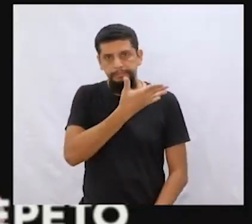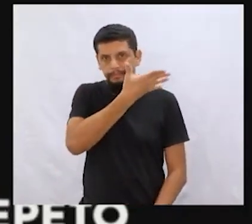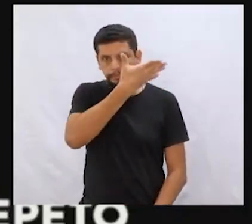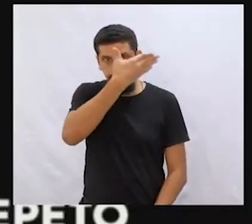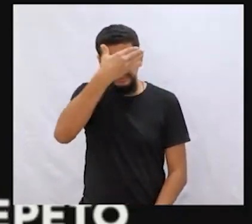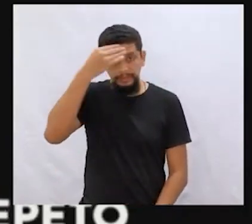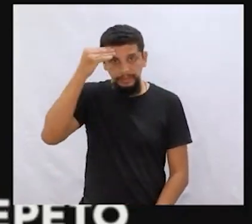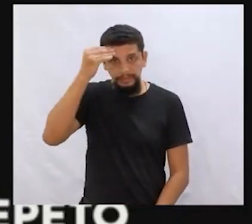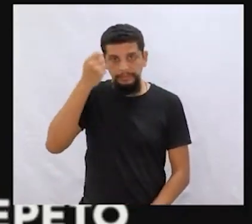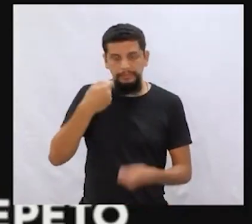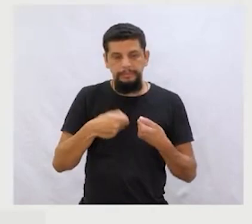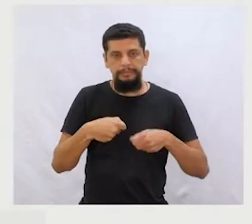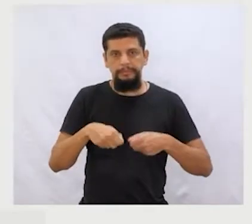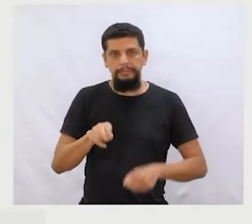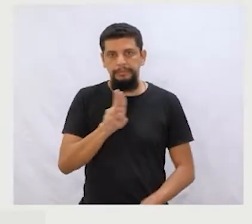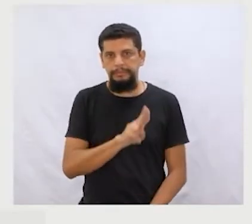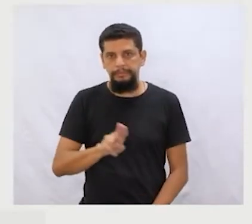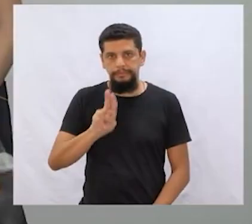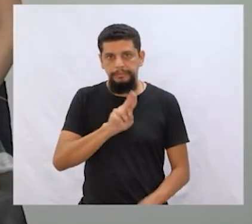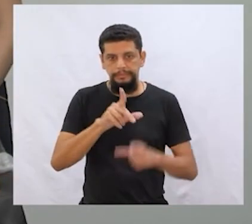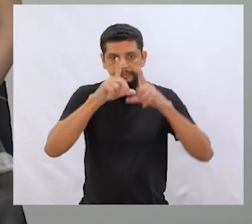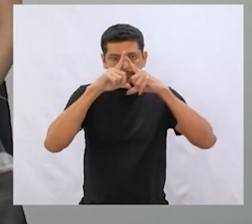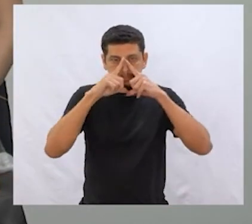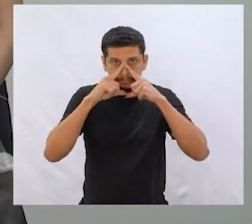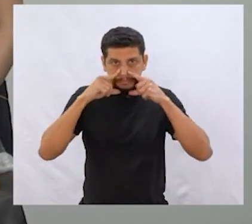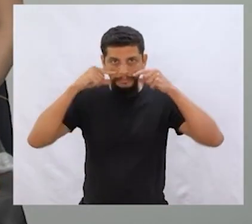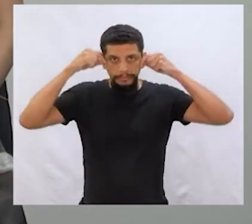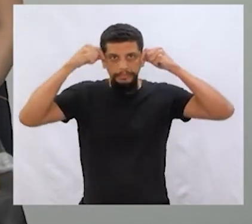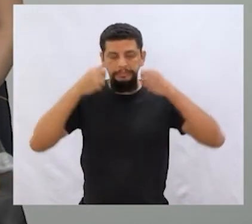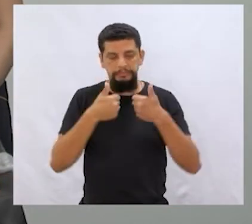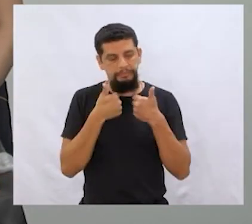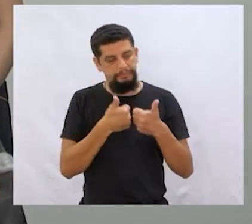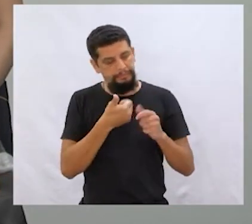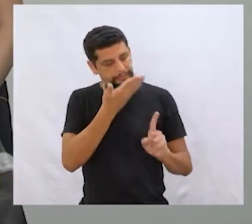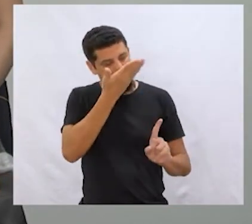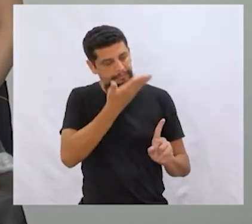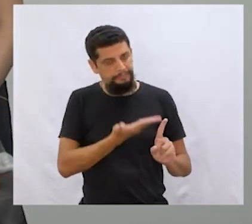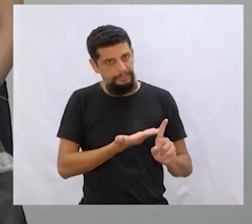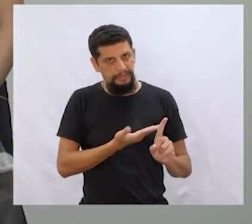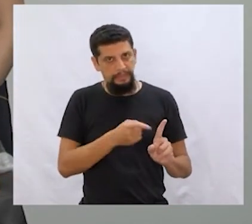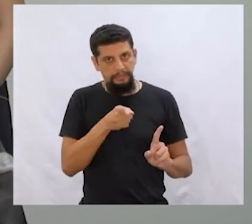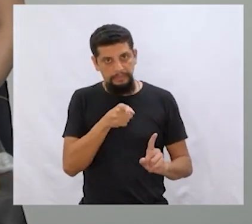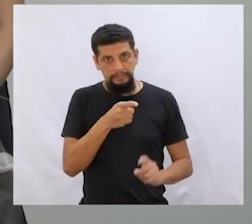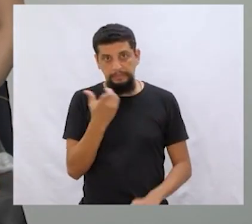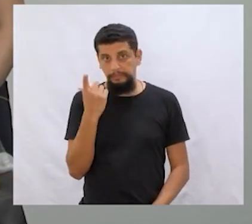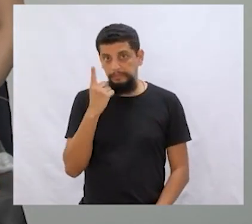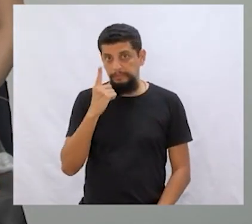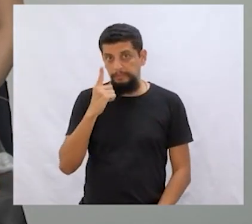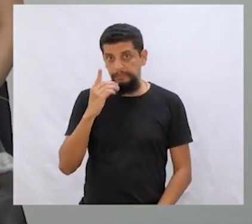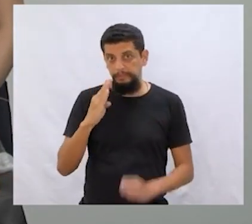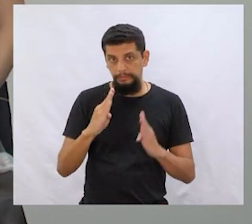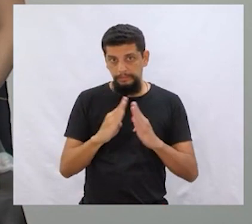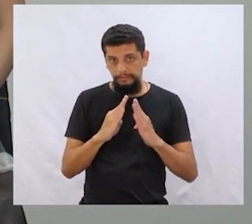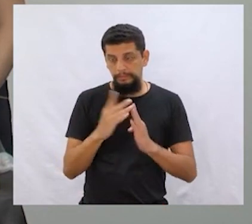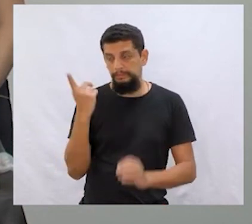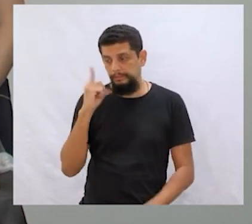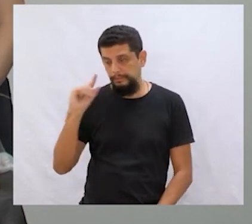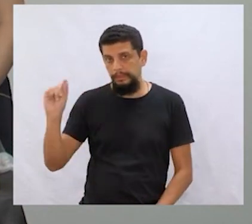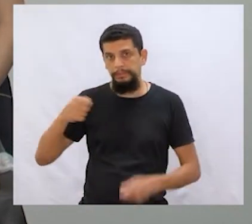não podemos ir embora sem usar a máscara. Muito bem, Lia, isso mesmo. Ao sair de casa,